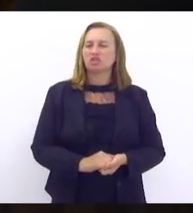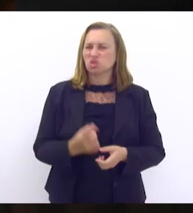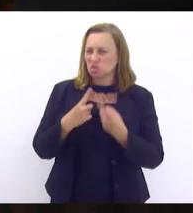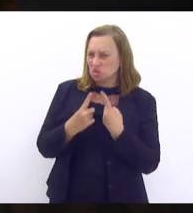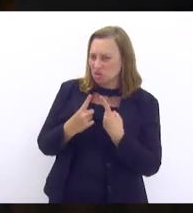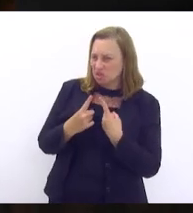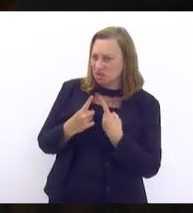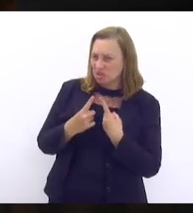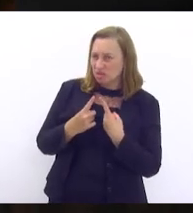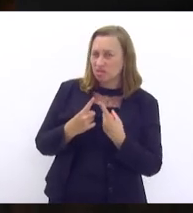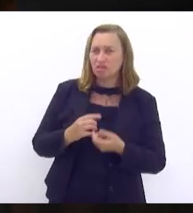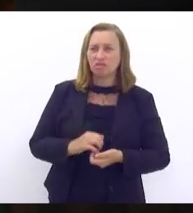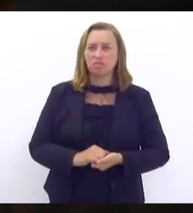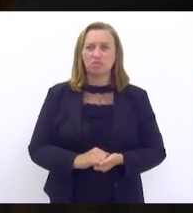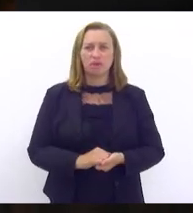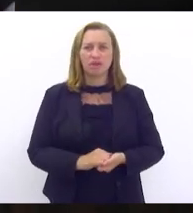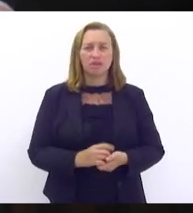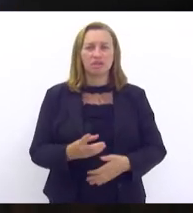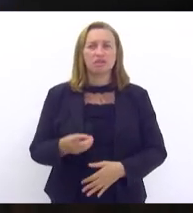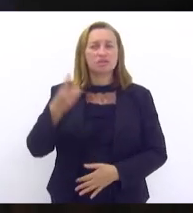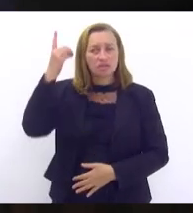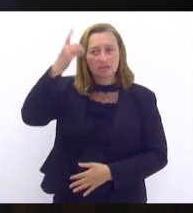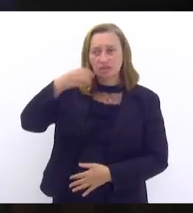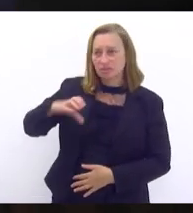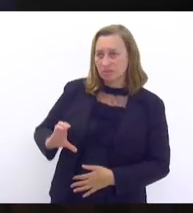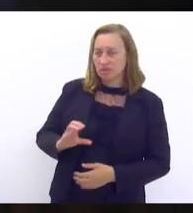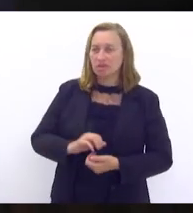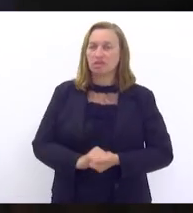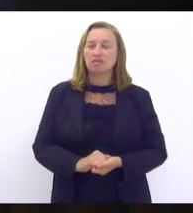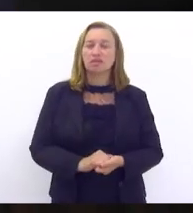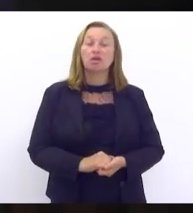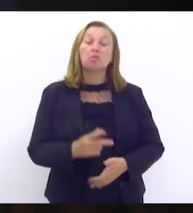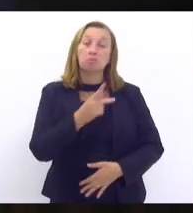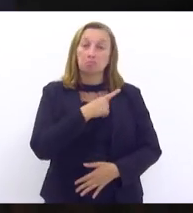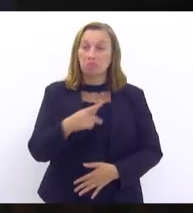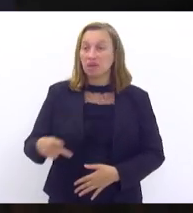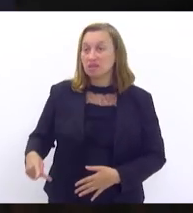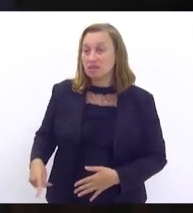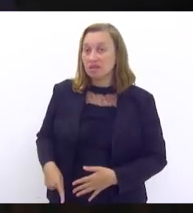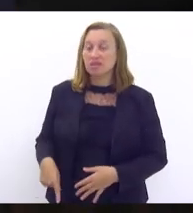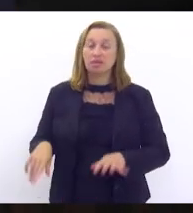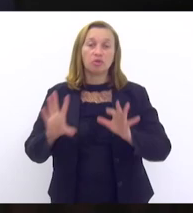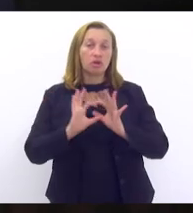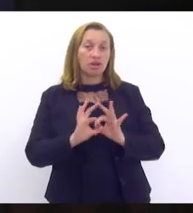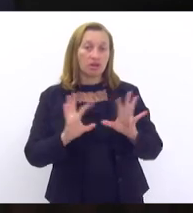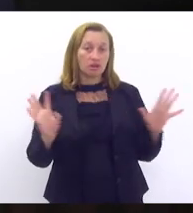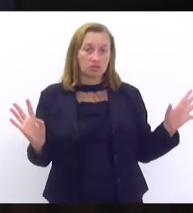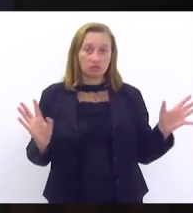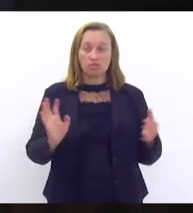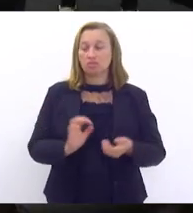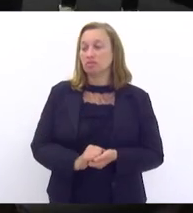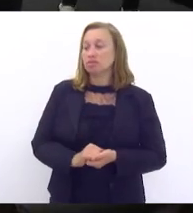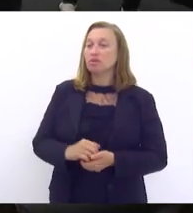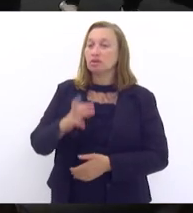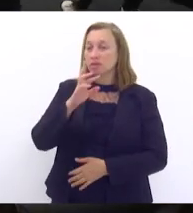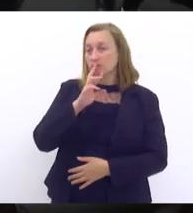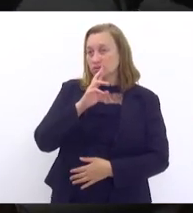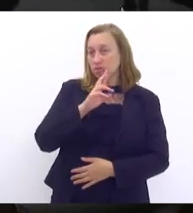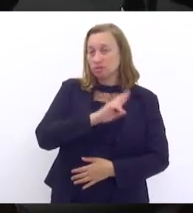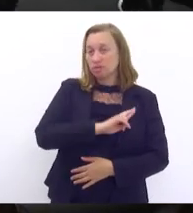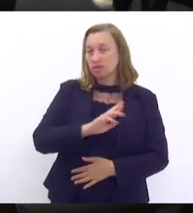Discutir, deputado? Presidente, deputado Mink. Presidente democrático, Rodrigo